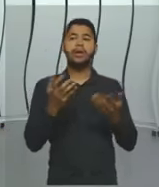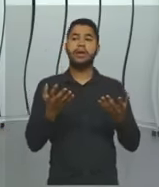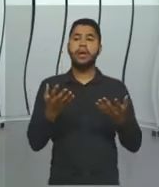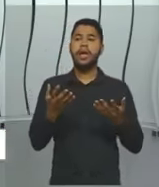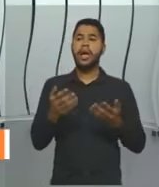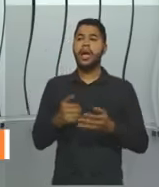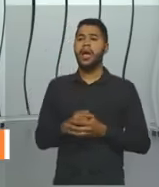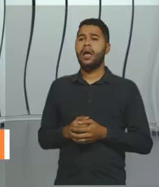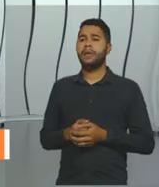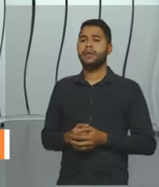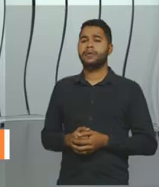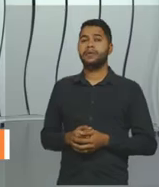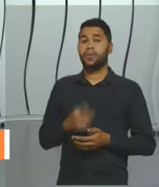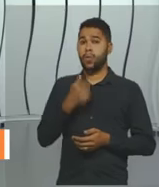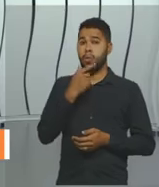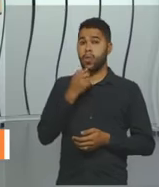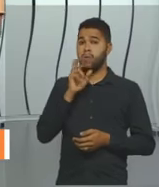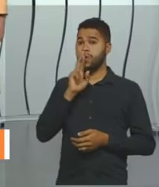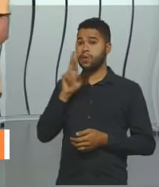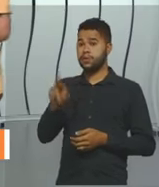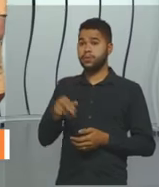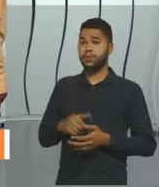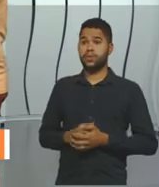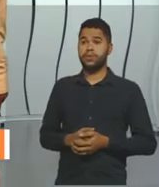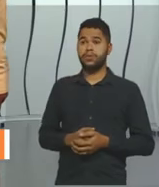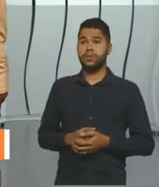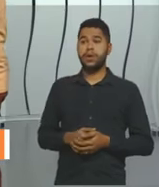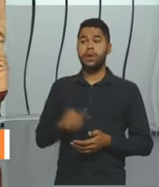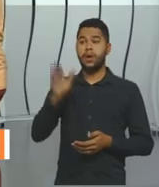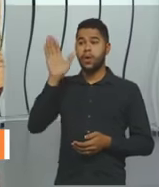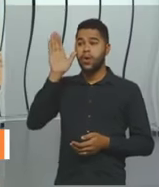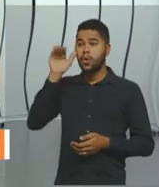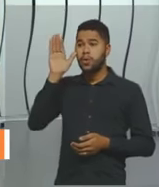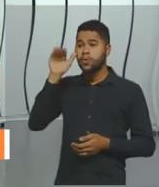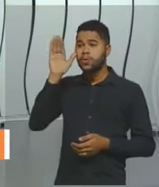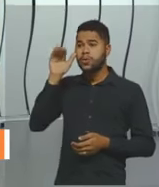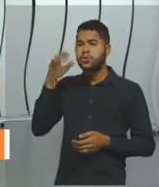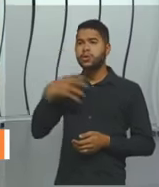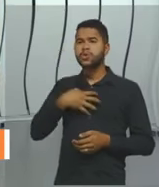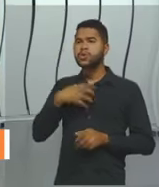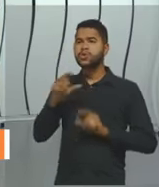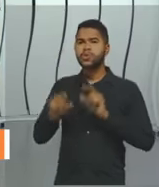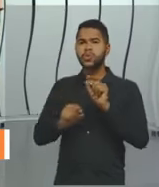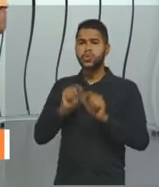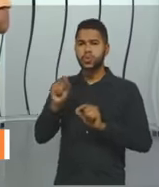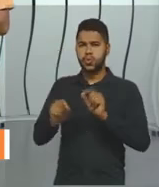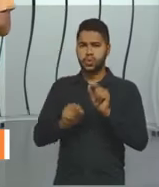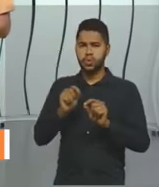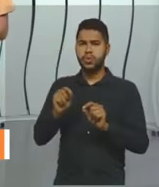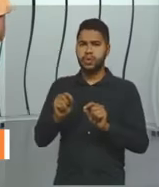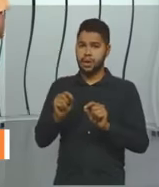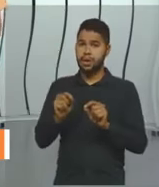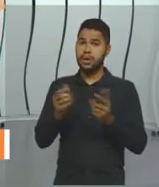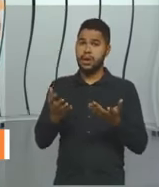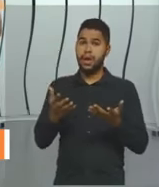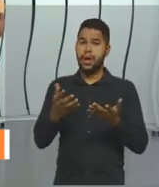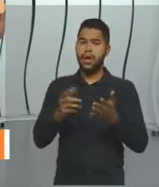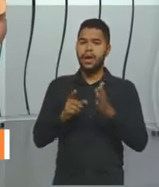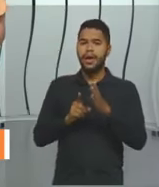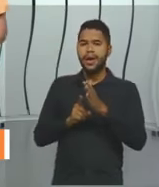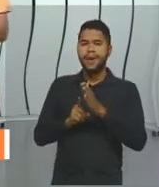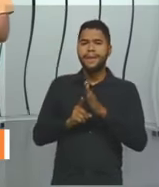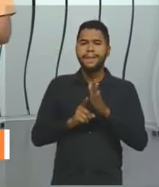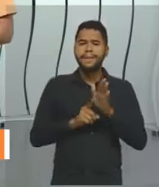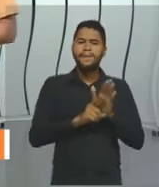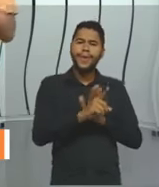leg is hurting. Então, vamos observar bem a figura e o que será que ele está sentindo, né? Aí vai vir a perguntinha